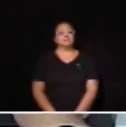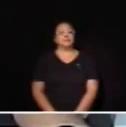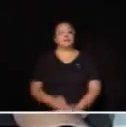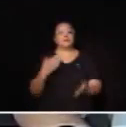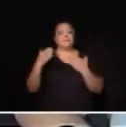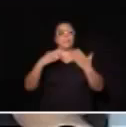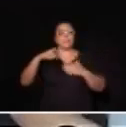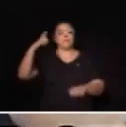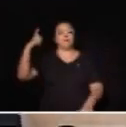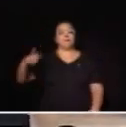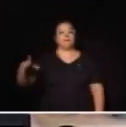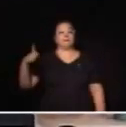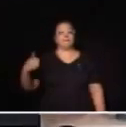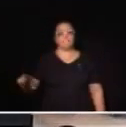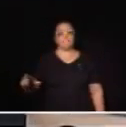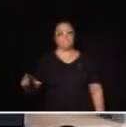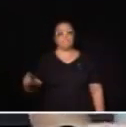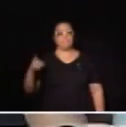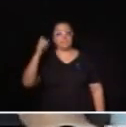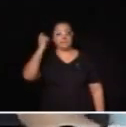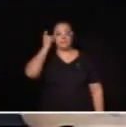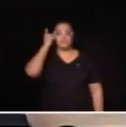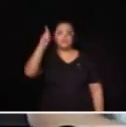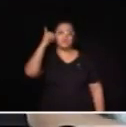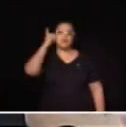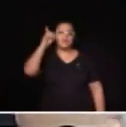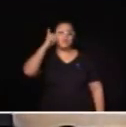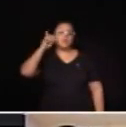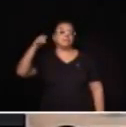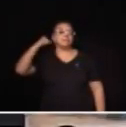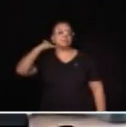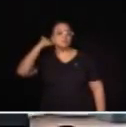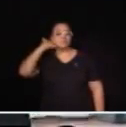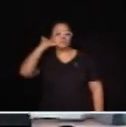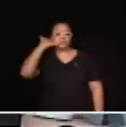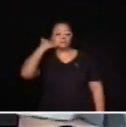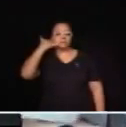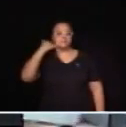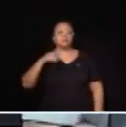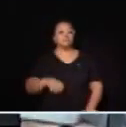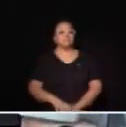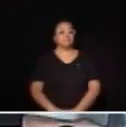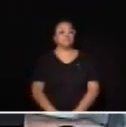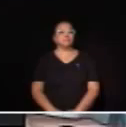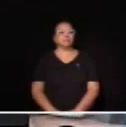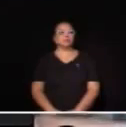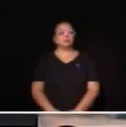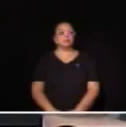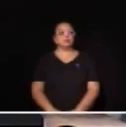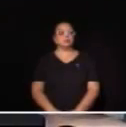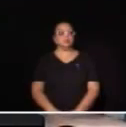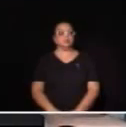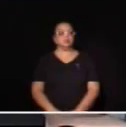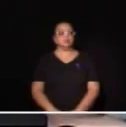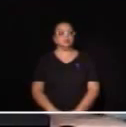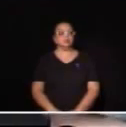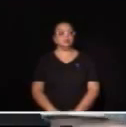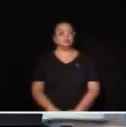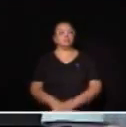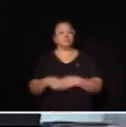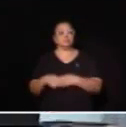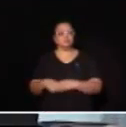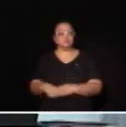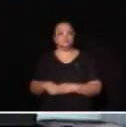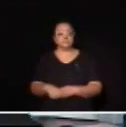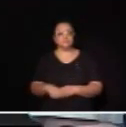eu tenho recebido diariamente ligações de vários municípios e aqui da cidade elogiando a proposta dessa Casa de Leis, que foi a